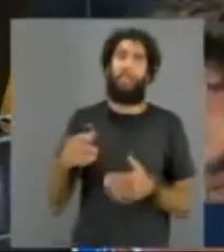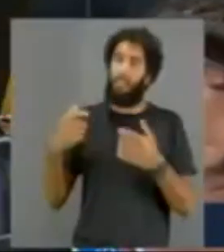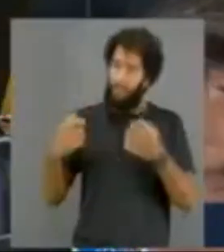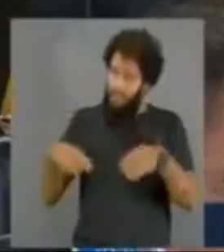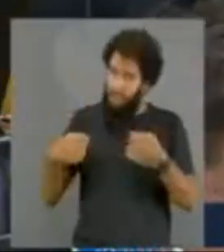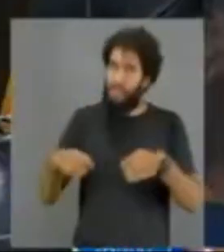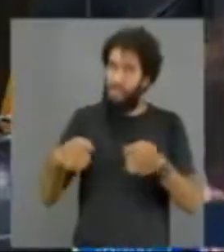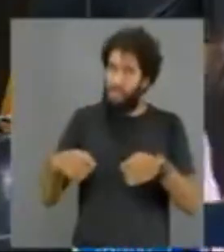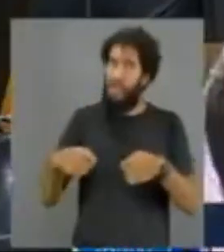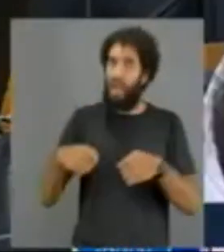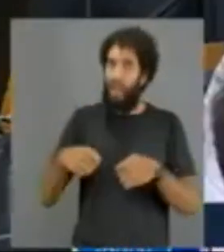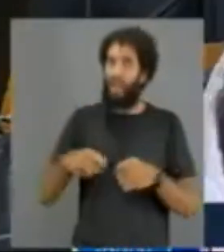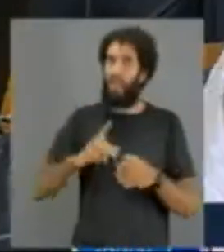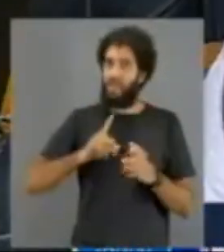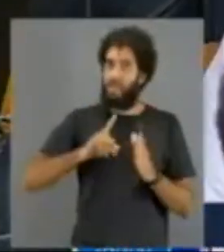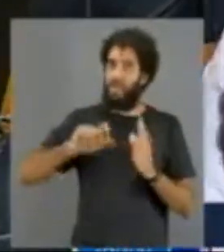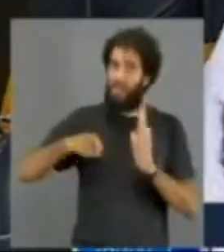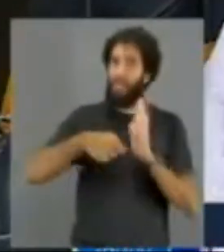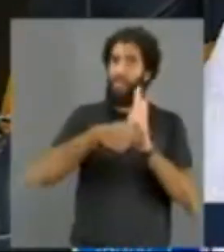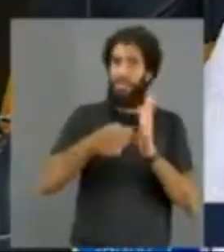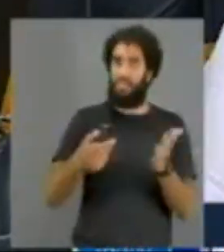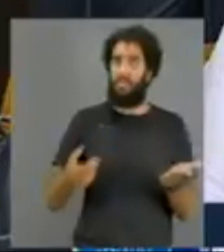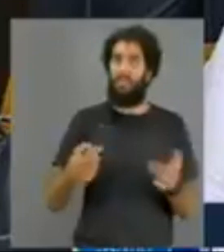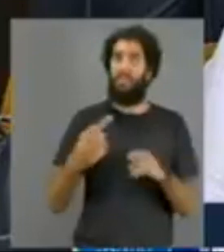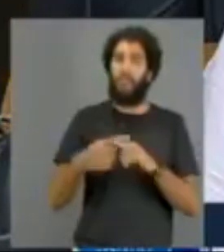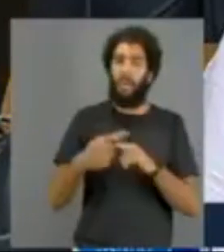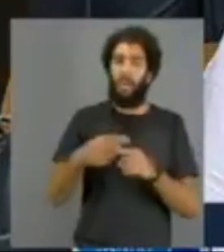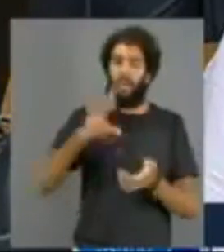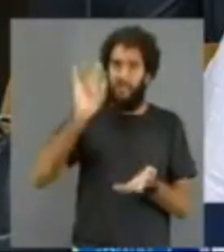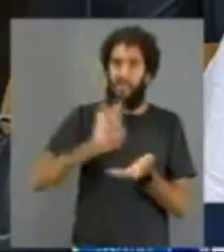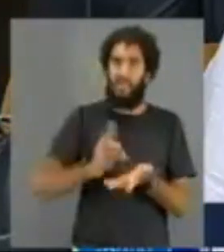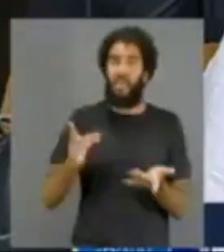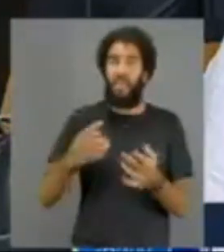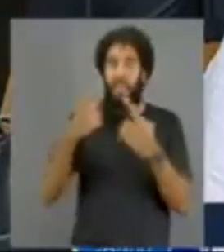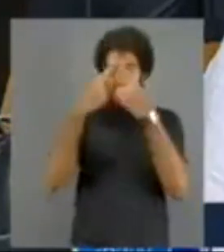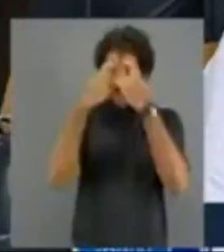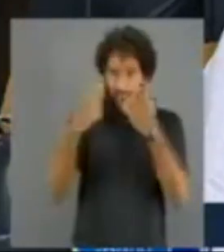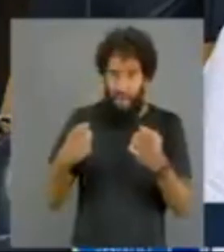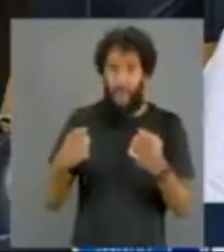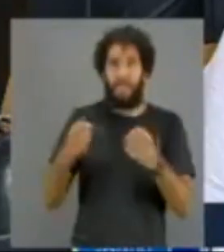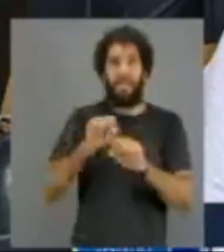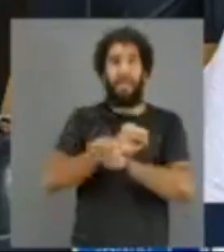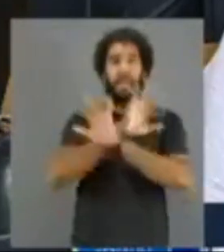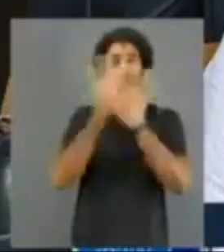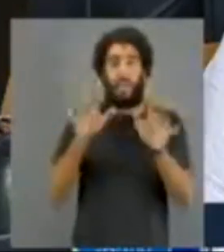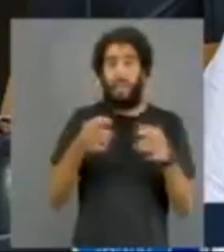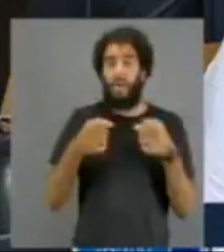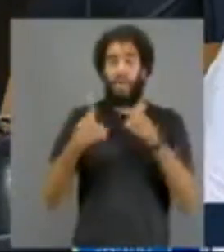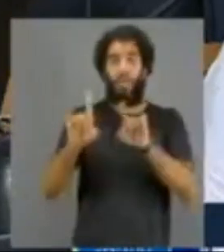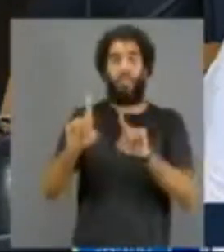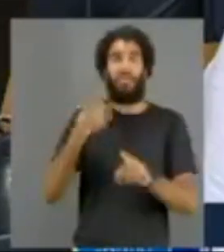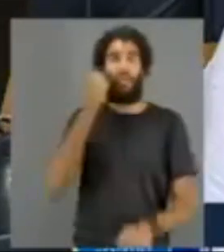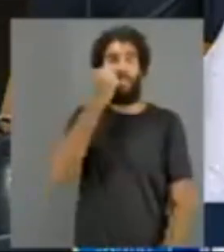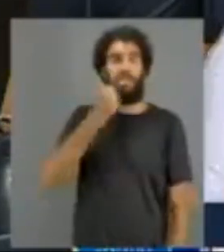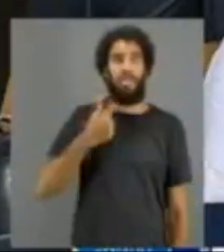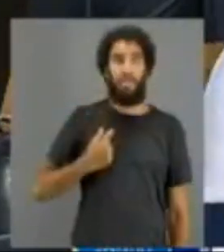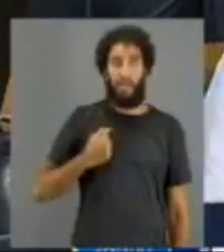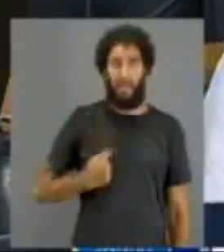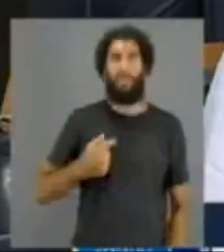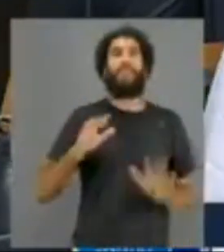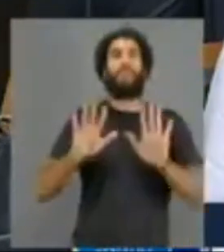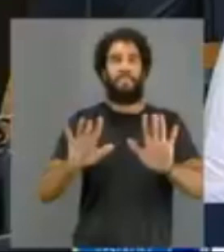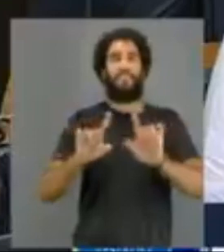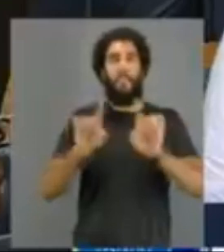inclusive, de representação, deputado Arthur Maia, porque é uma violência política de gênero clara contra a senadora Elisiana Gama. Agora,